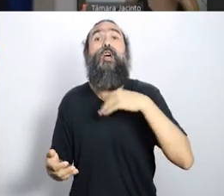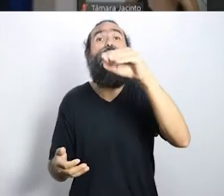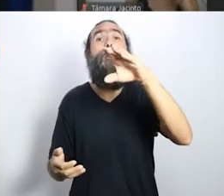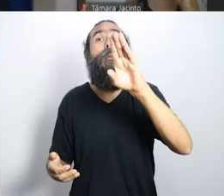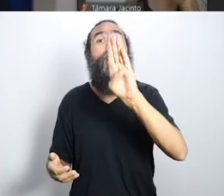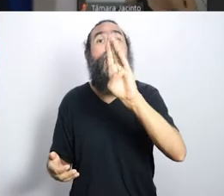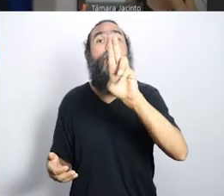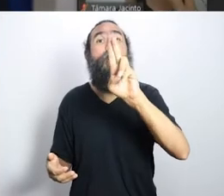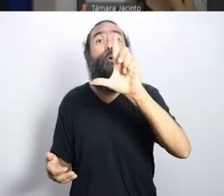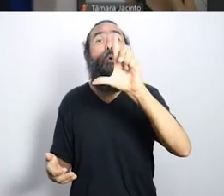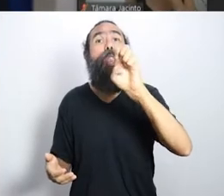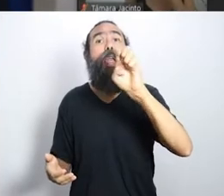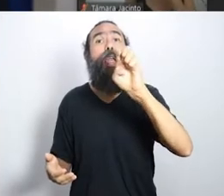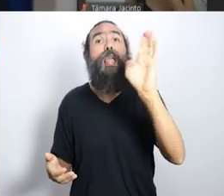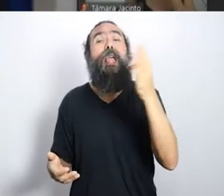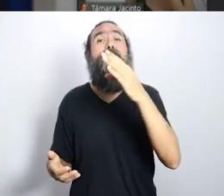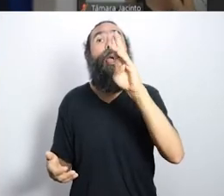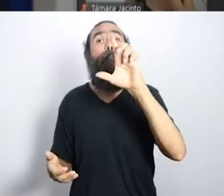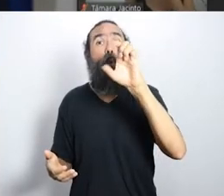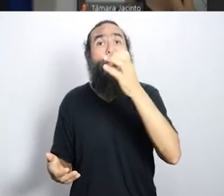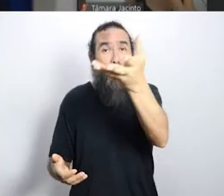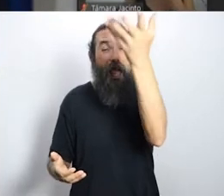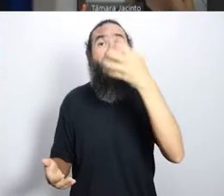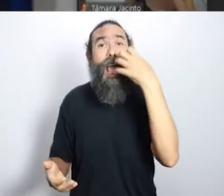de lá, canta o que você queira.